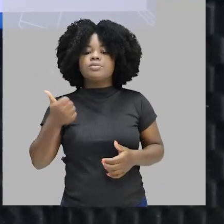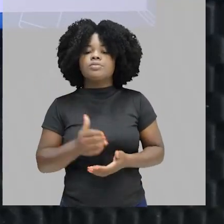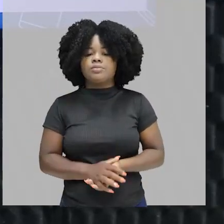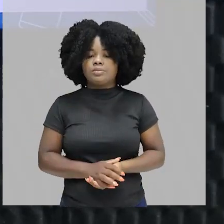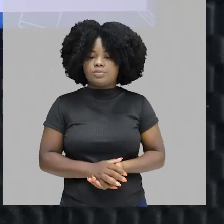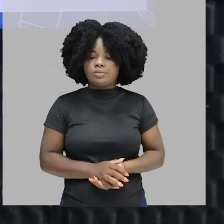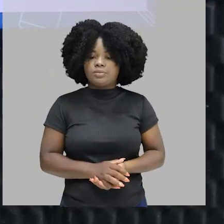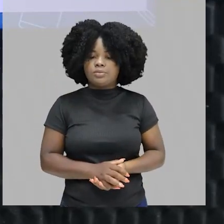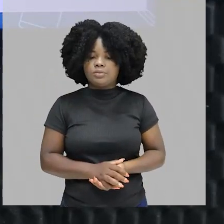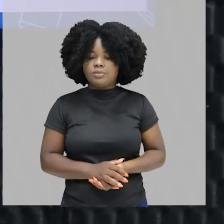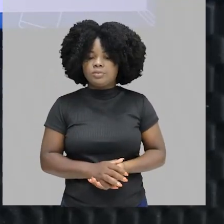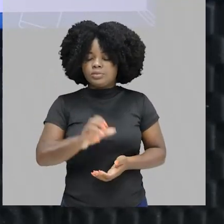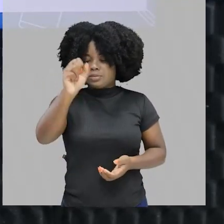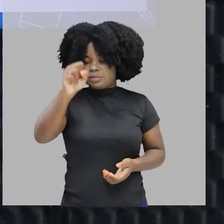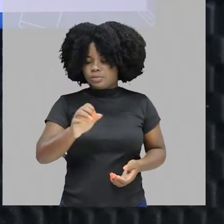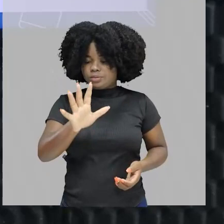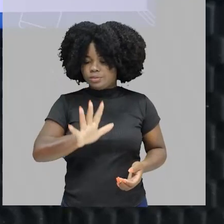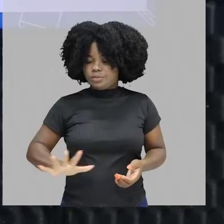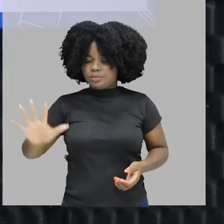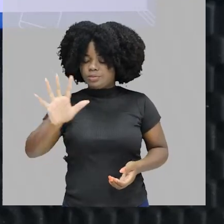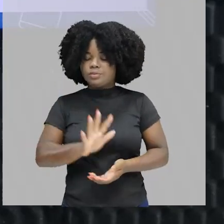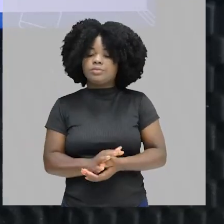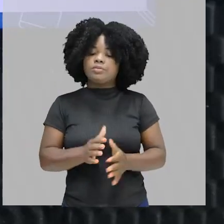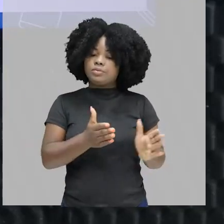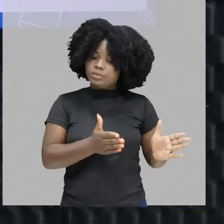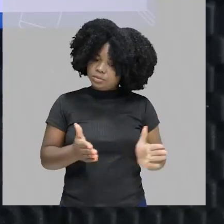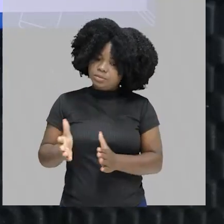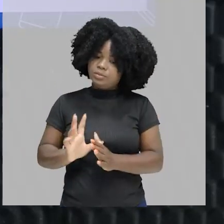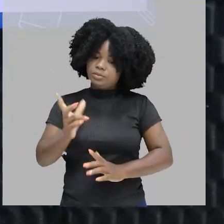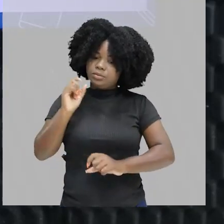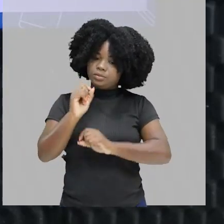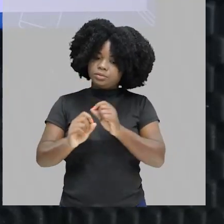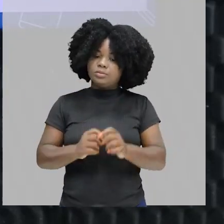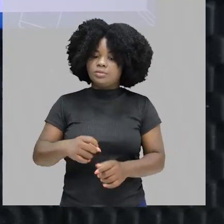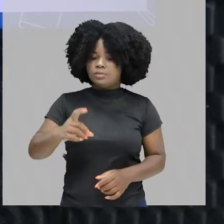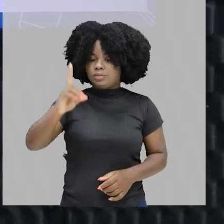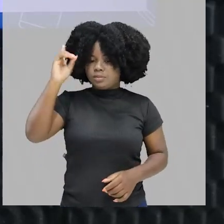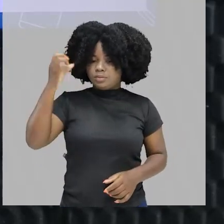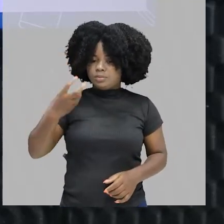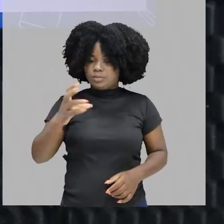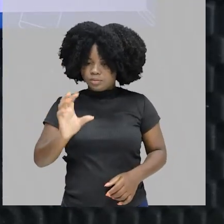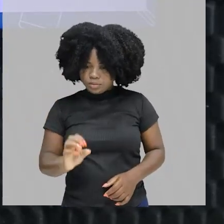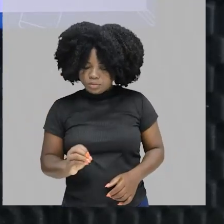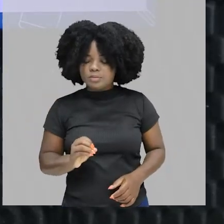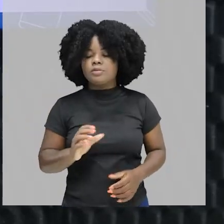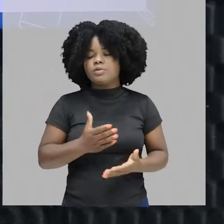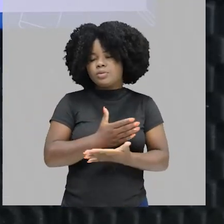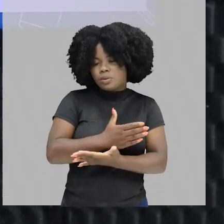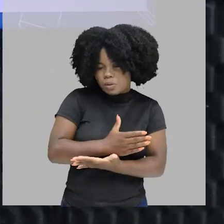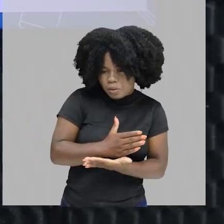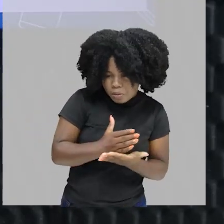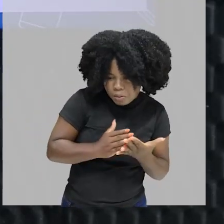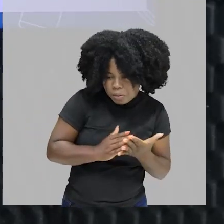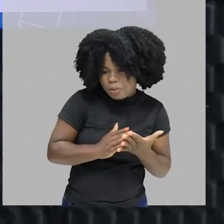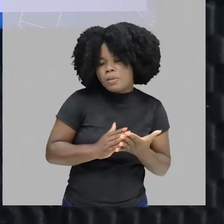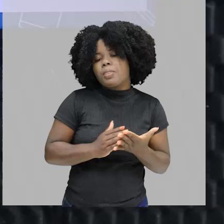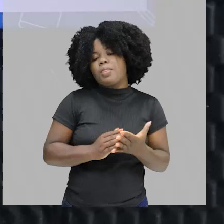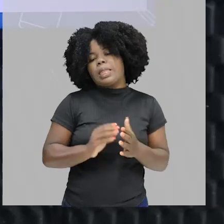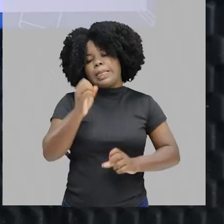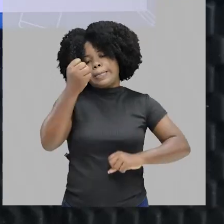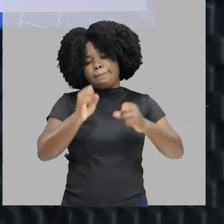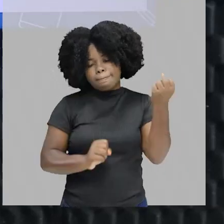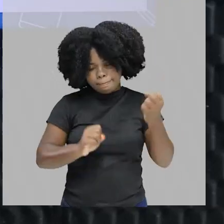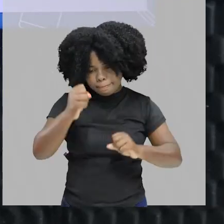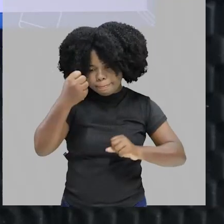o sudeste, né? Esse processo vai acontecer a partir da década de 30, quando começa o nosso processo de